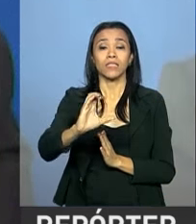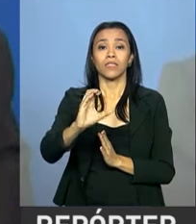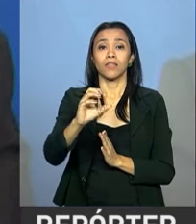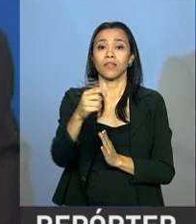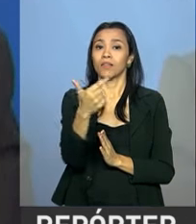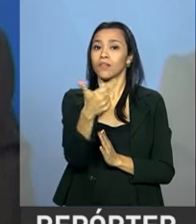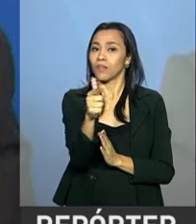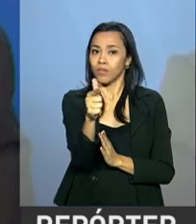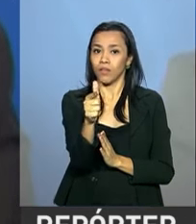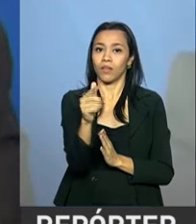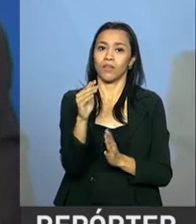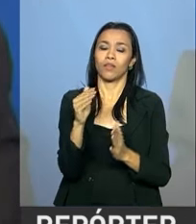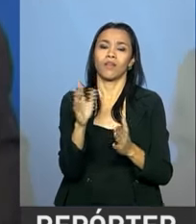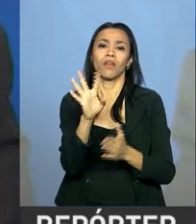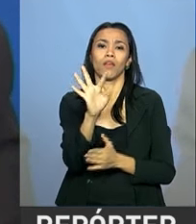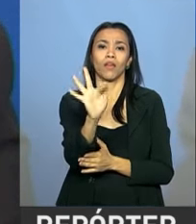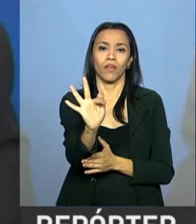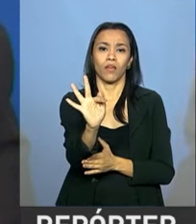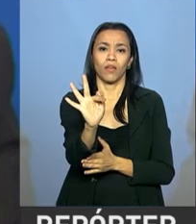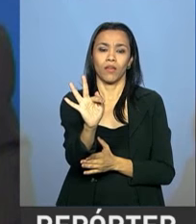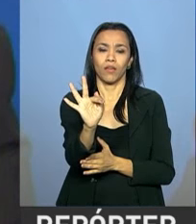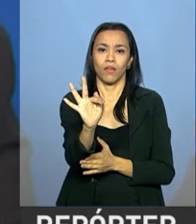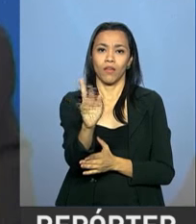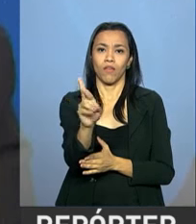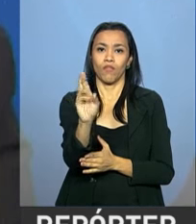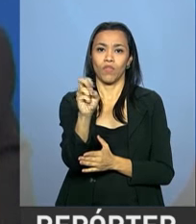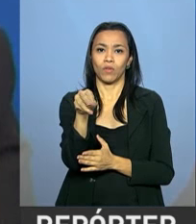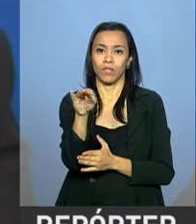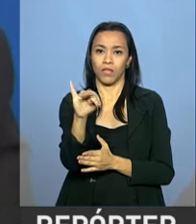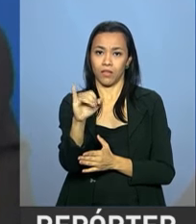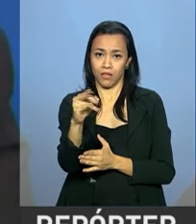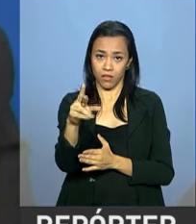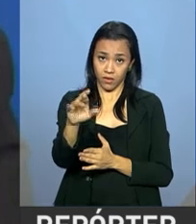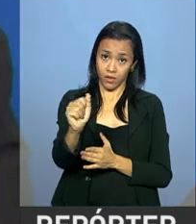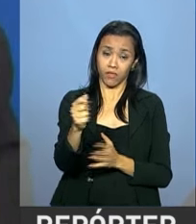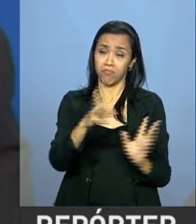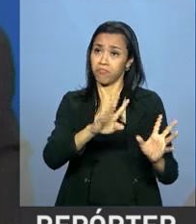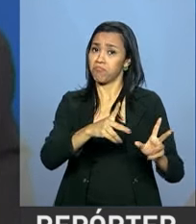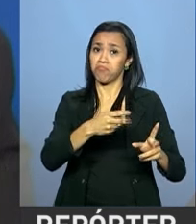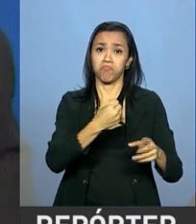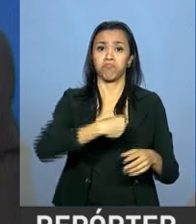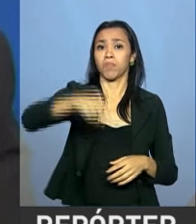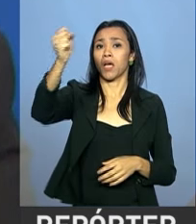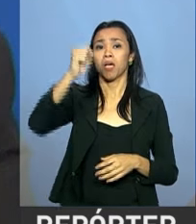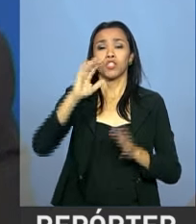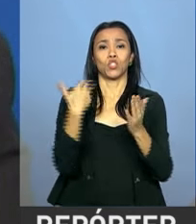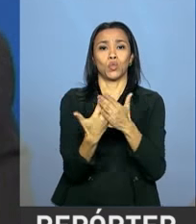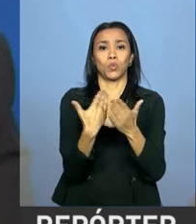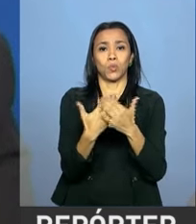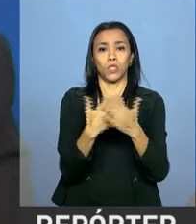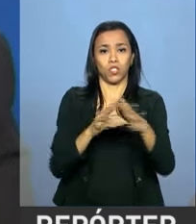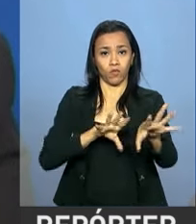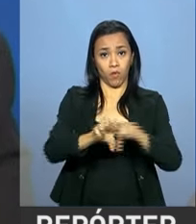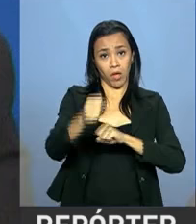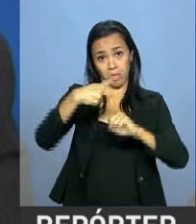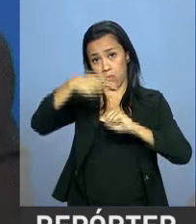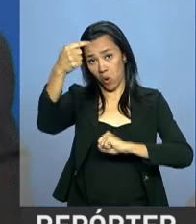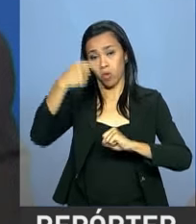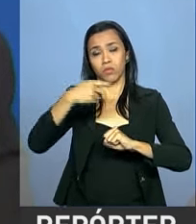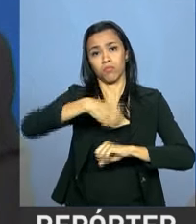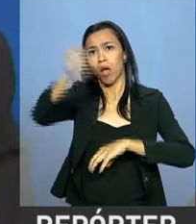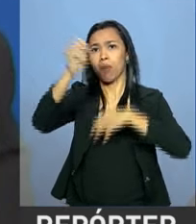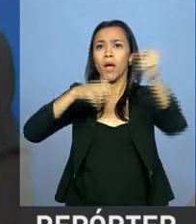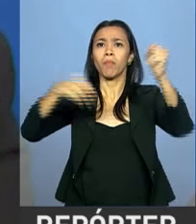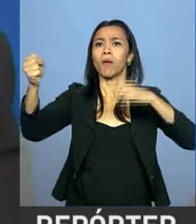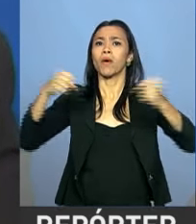na verdade manda eh estudantes e eh graduados e pós-graduados ao exterior para